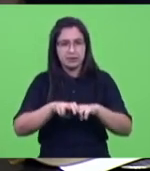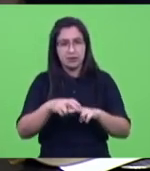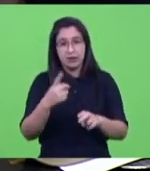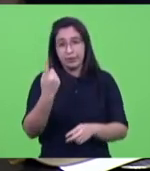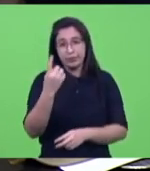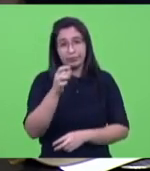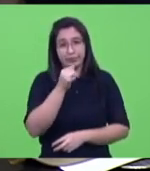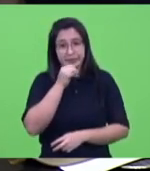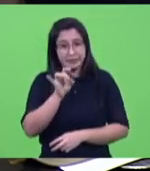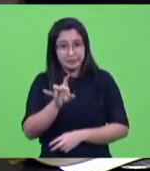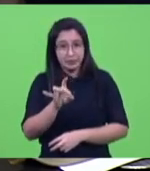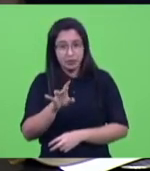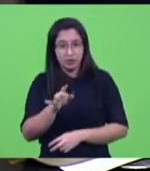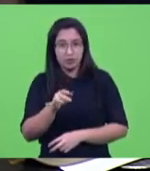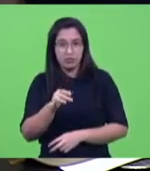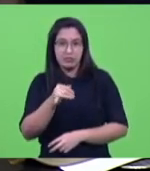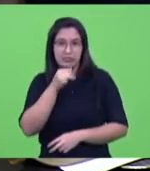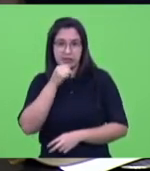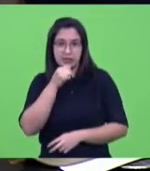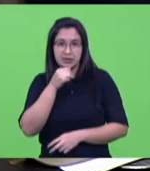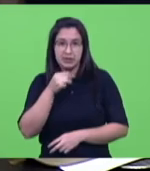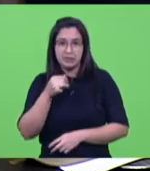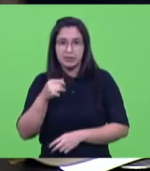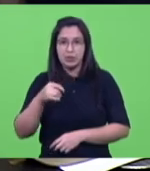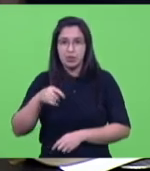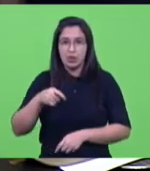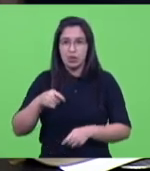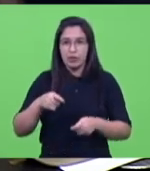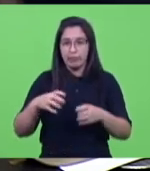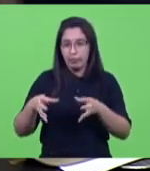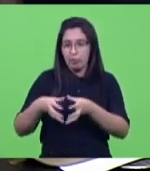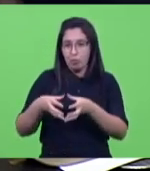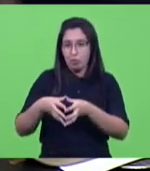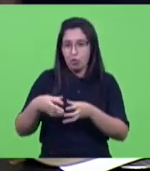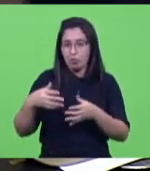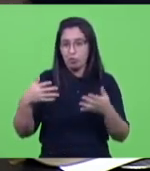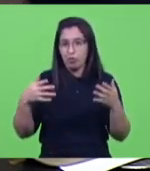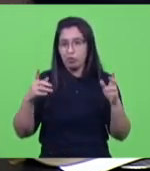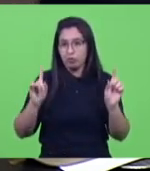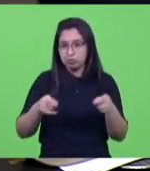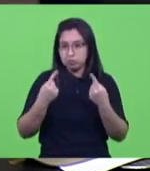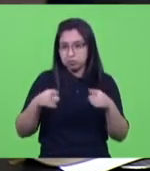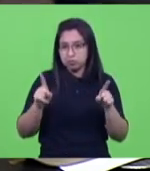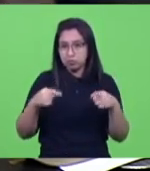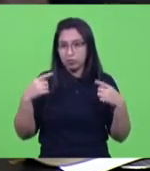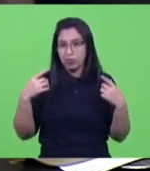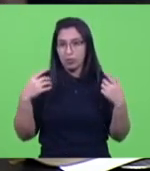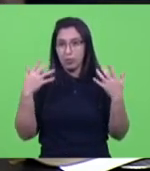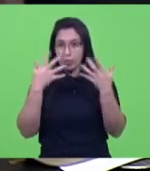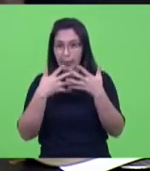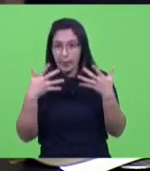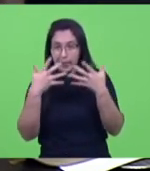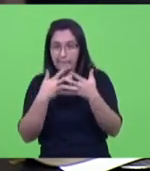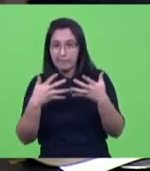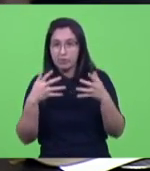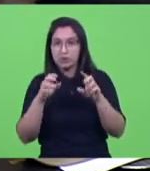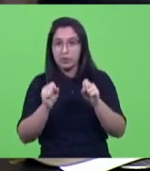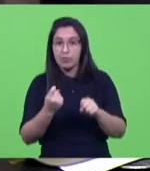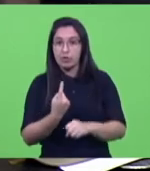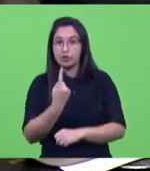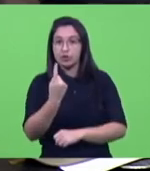um exemplo, mas também nas bandas ao vivo, também que não faz sentido nenhum a gente, essas bandas não... Pode ter 8 pessoas numa mesa, mas não pode ter 3 pessoas numa